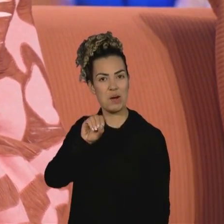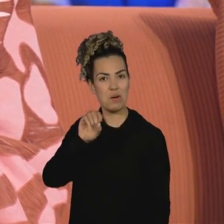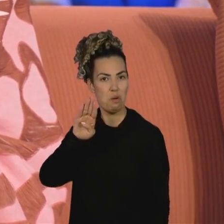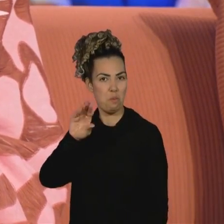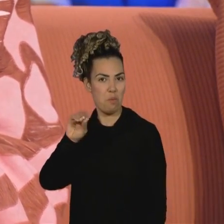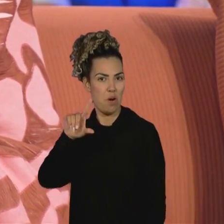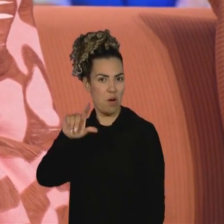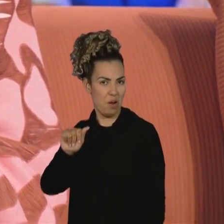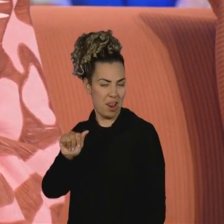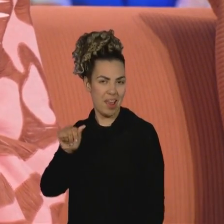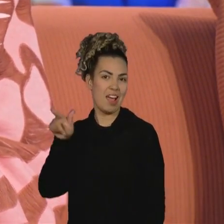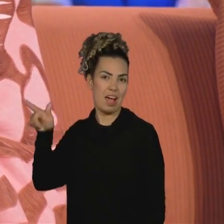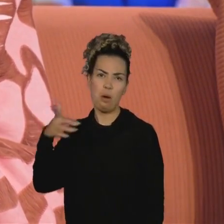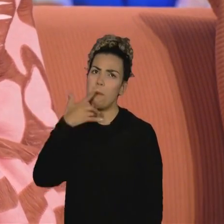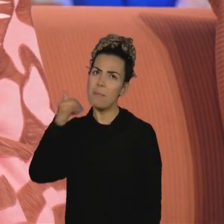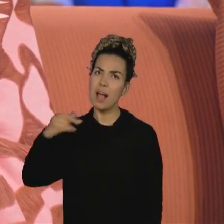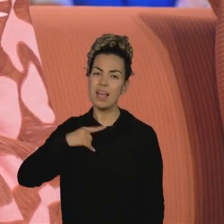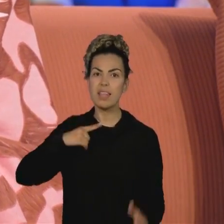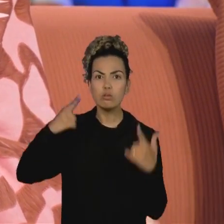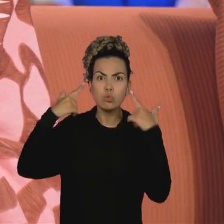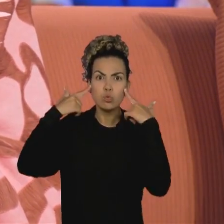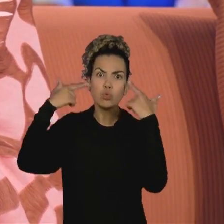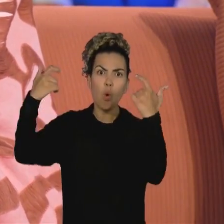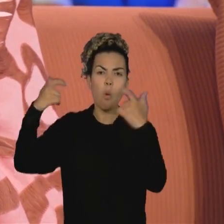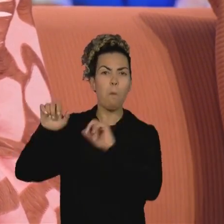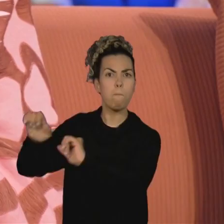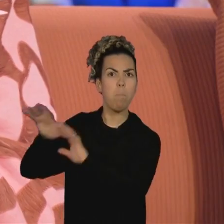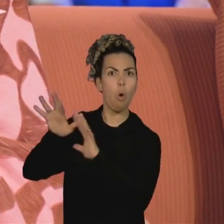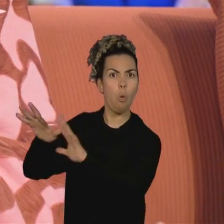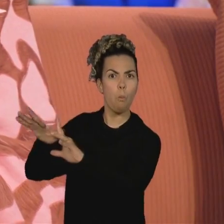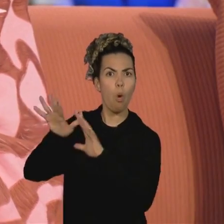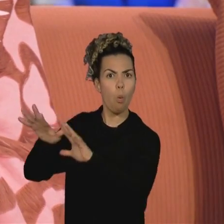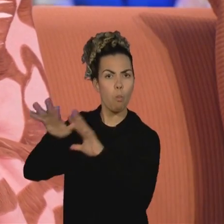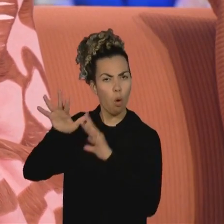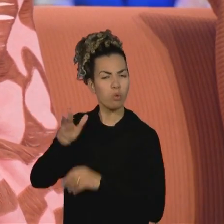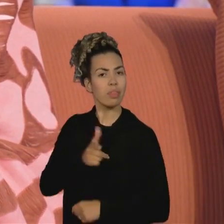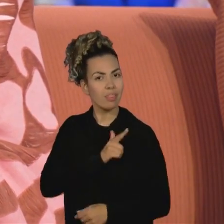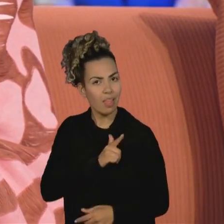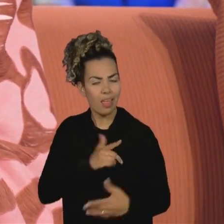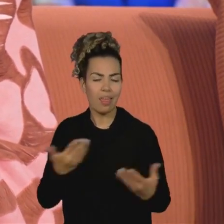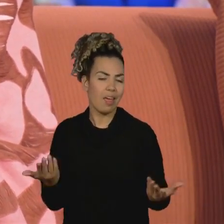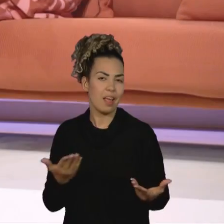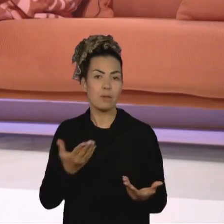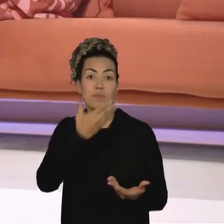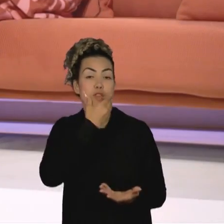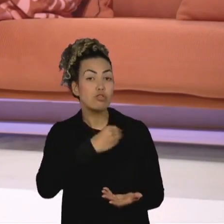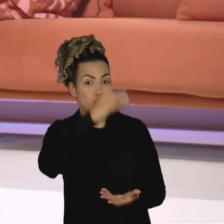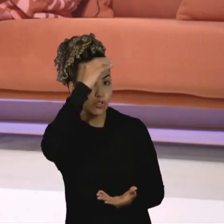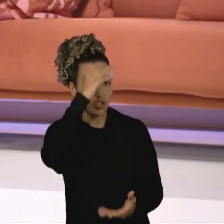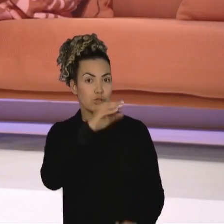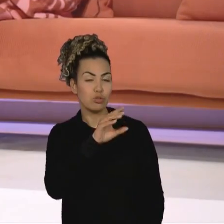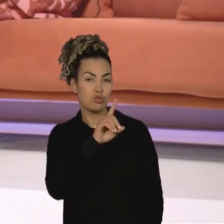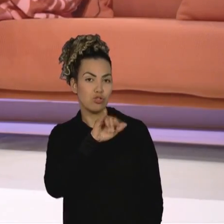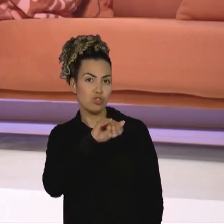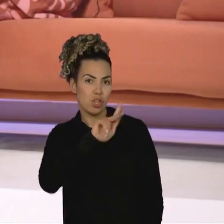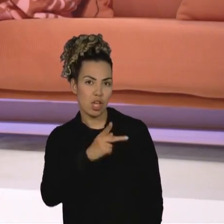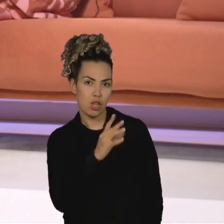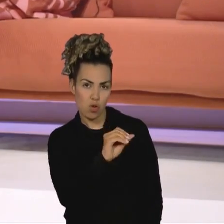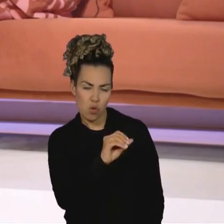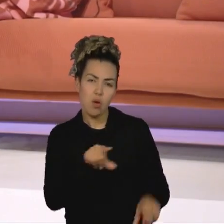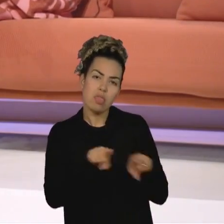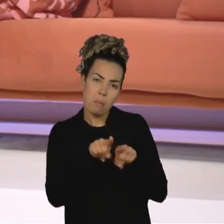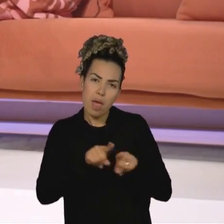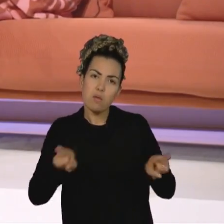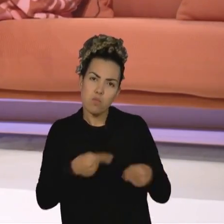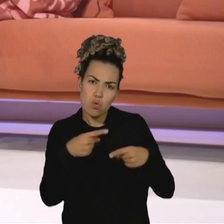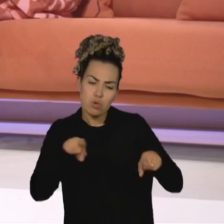um paredão de som e tal, uma equipe de som. O meu tio Dinho, ele é b-boy. Né? Hoje ele atua